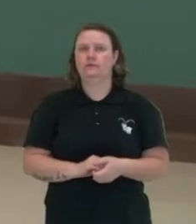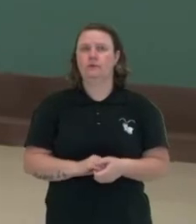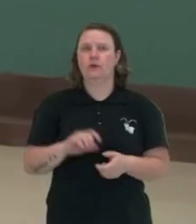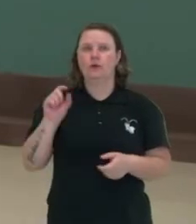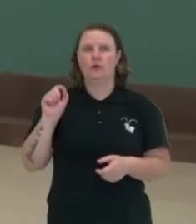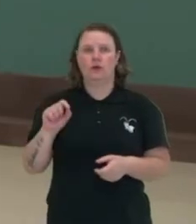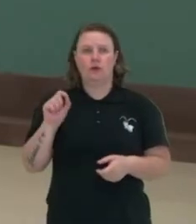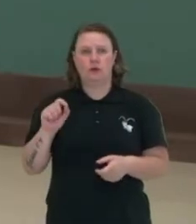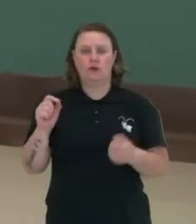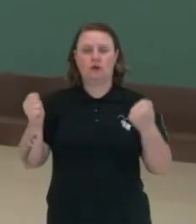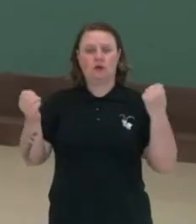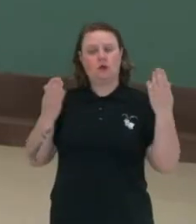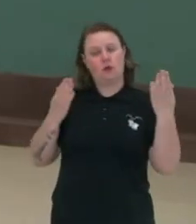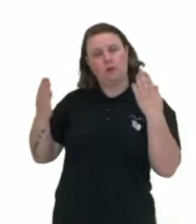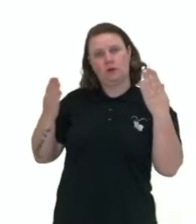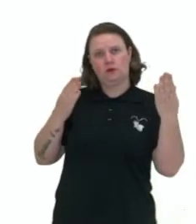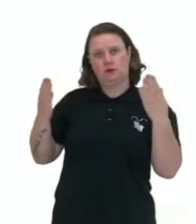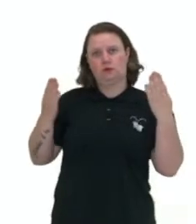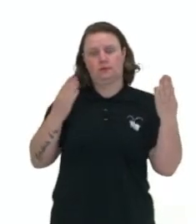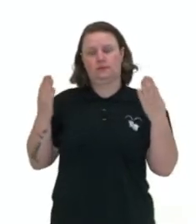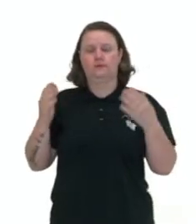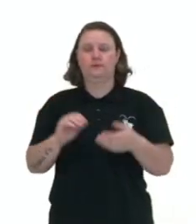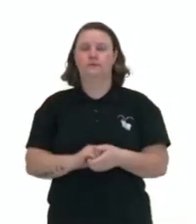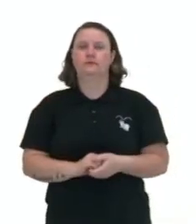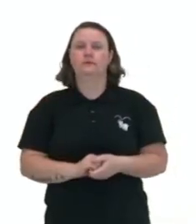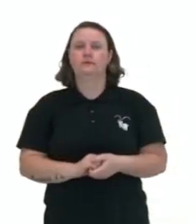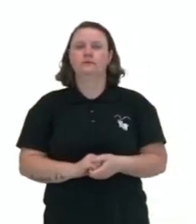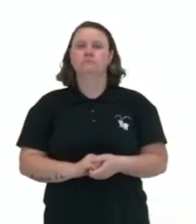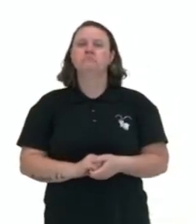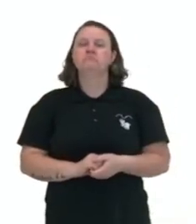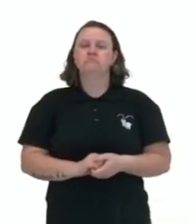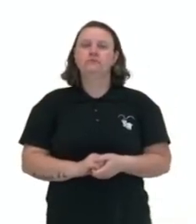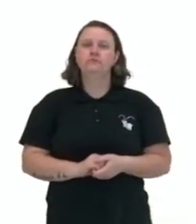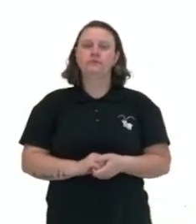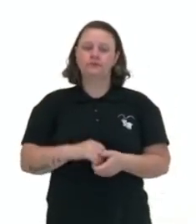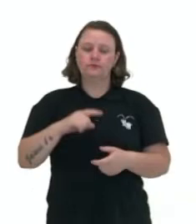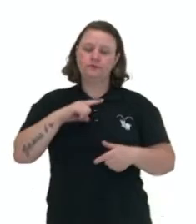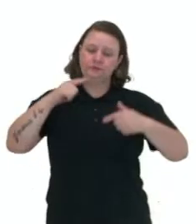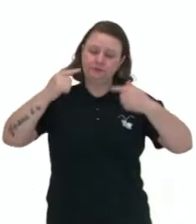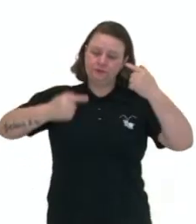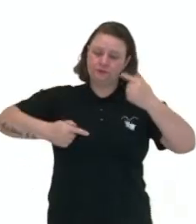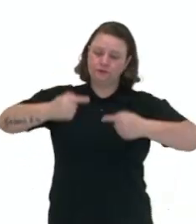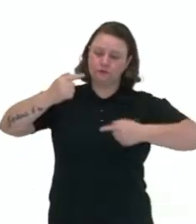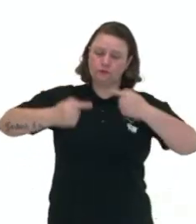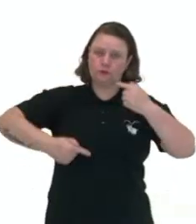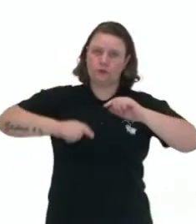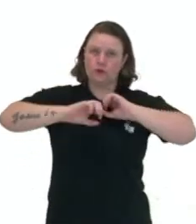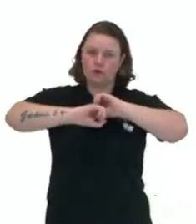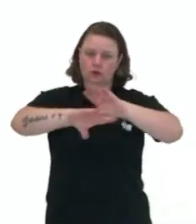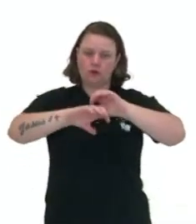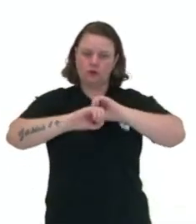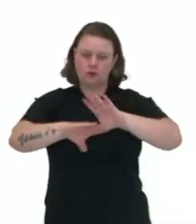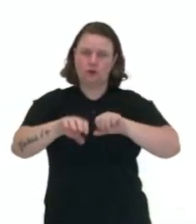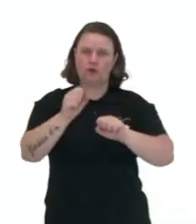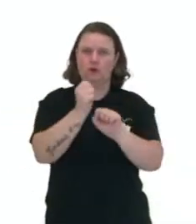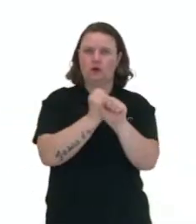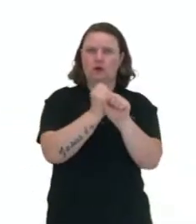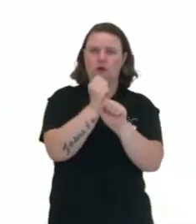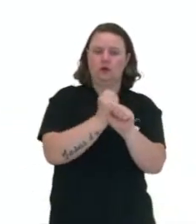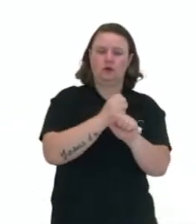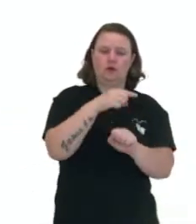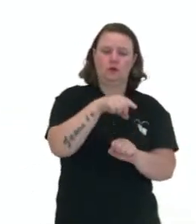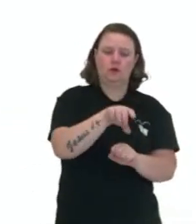argumento de comparação, em que ele cita as políticas educacionais da década de 90,